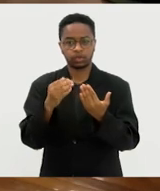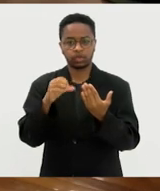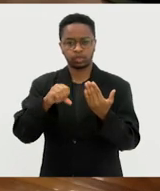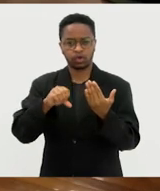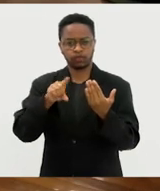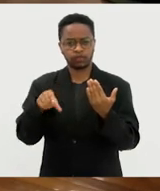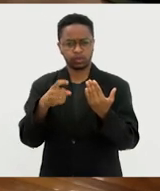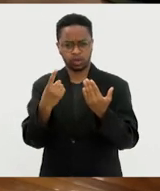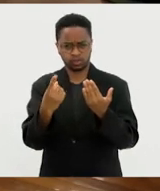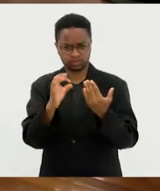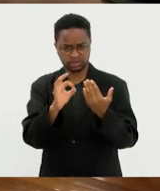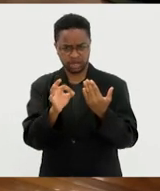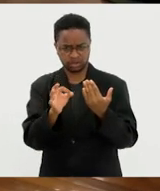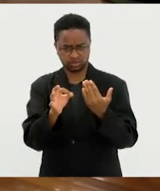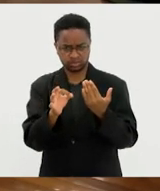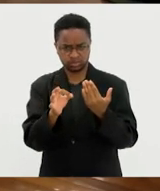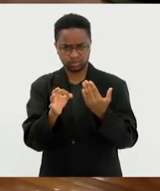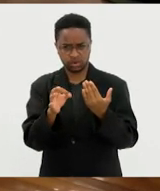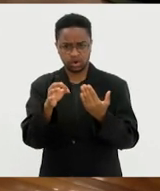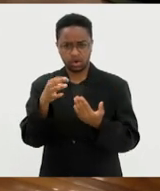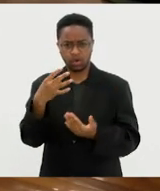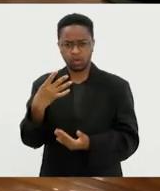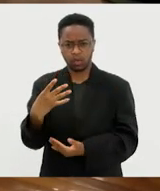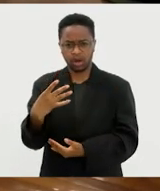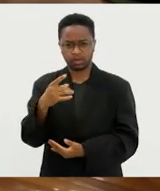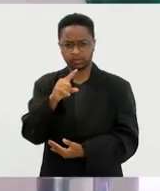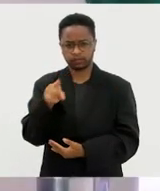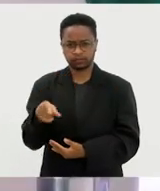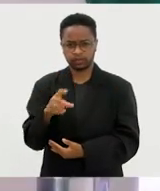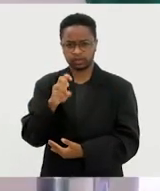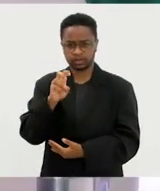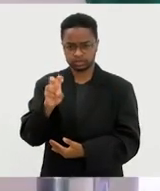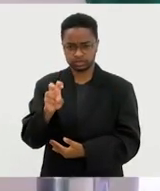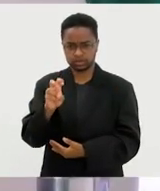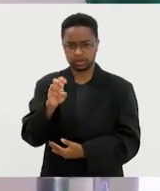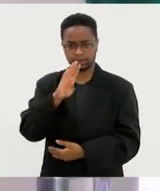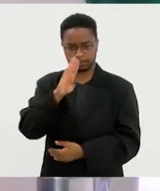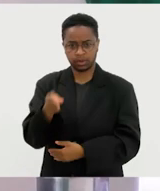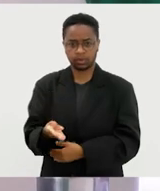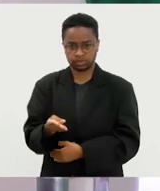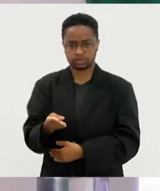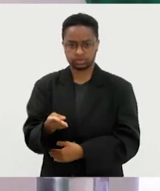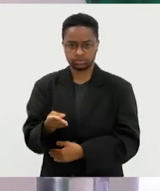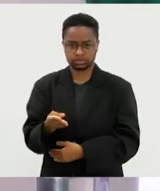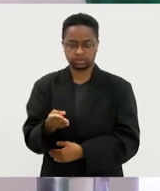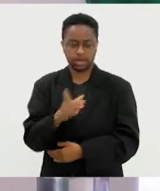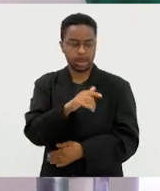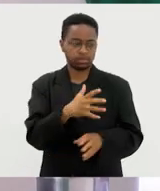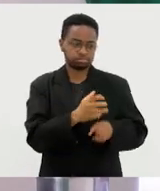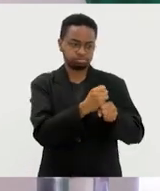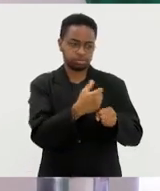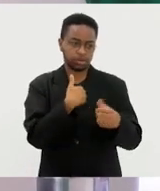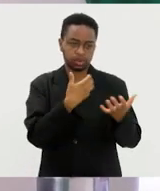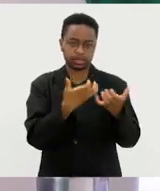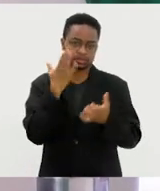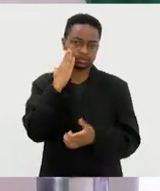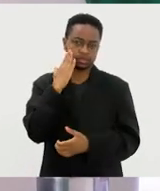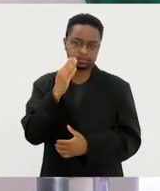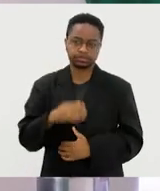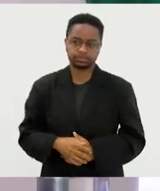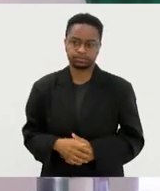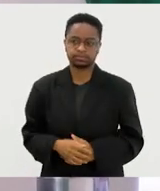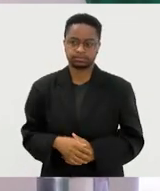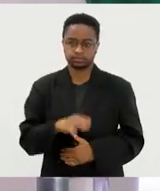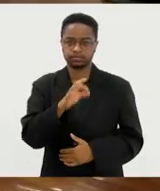9,1? Daria 4,5 bi líquido. É esse número que eu queria. Baixaria para 91,2.